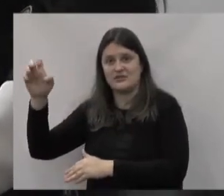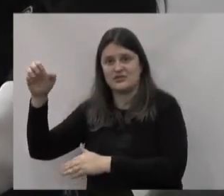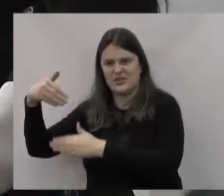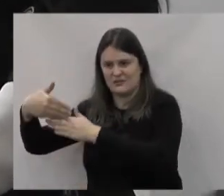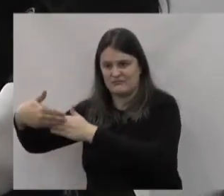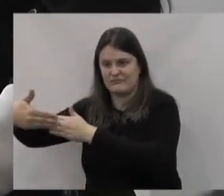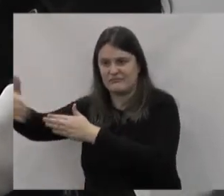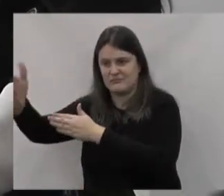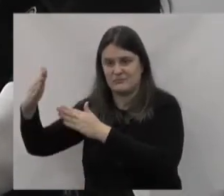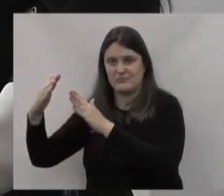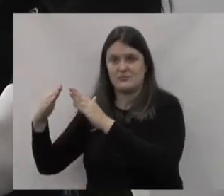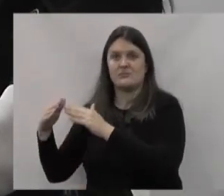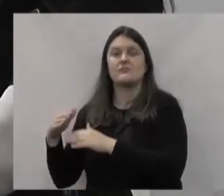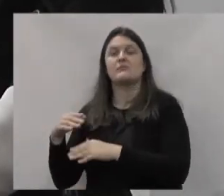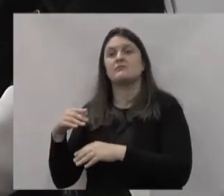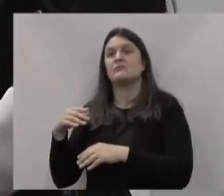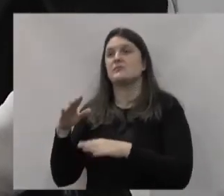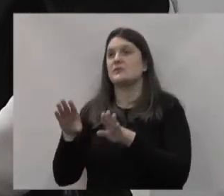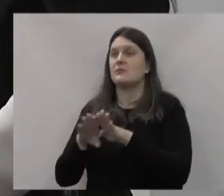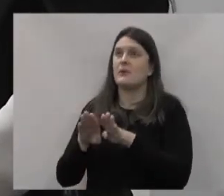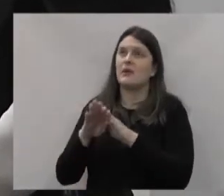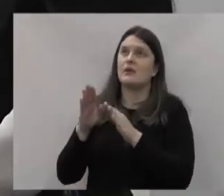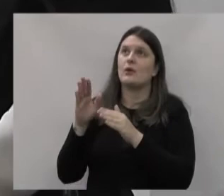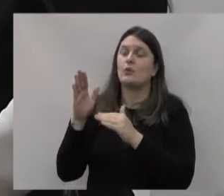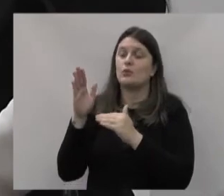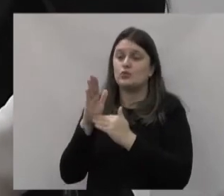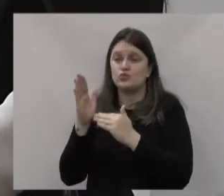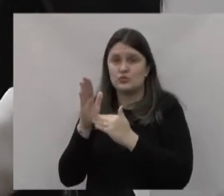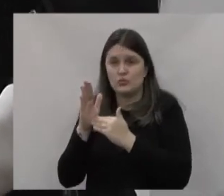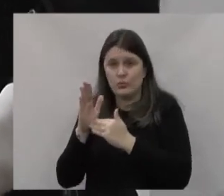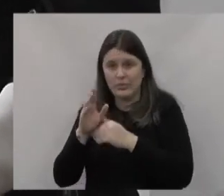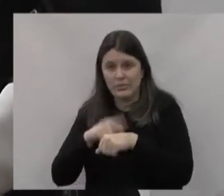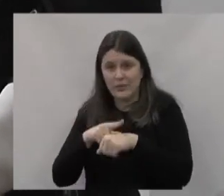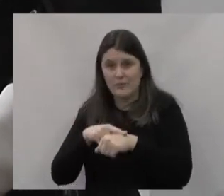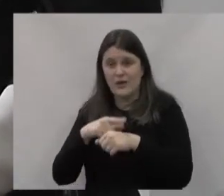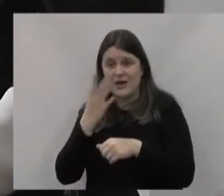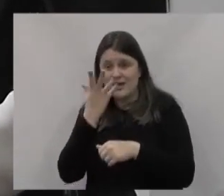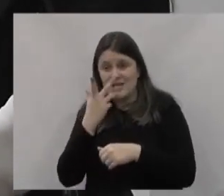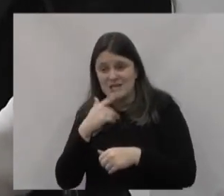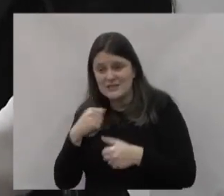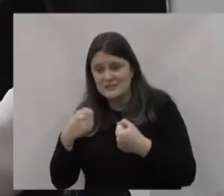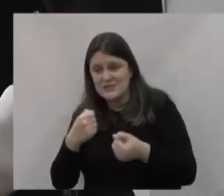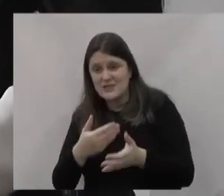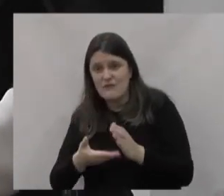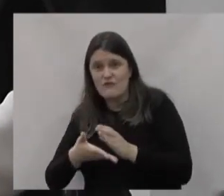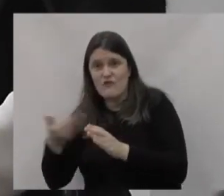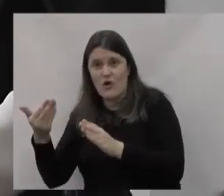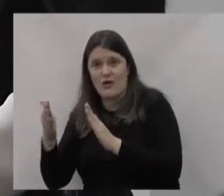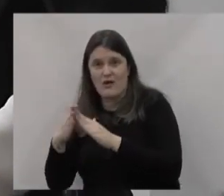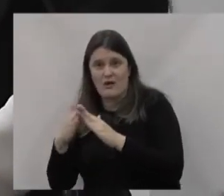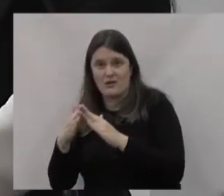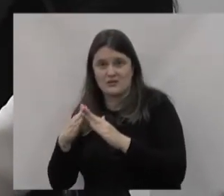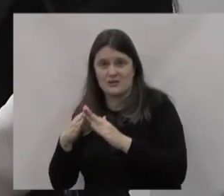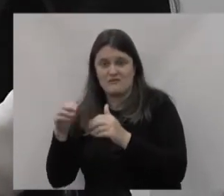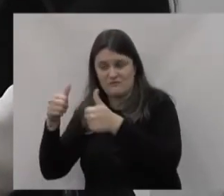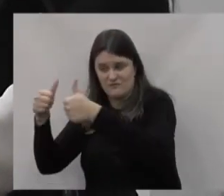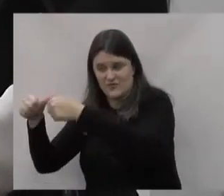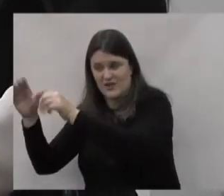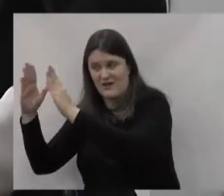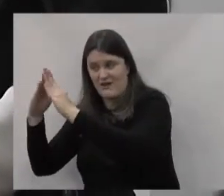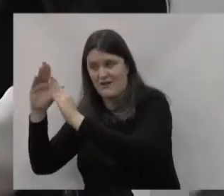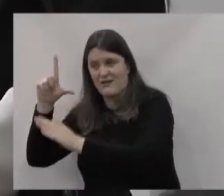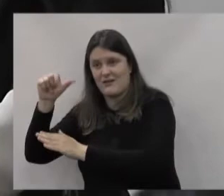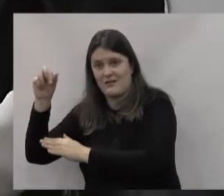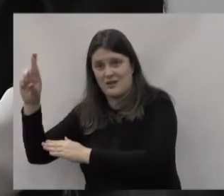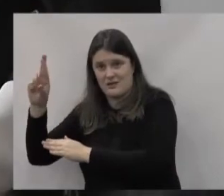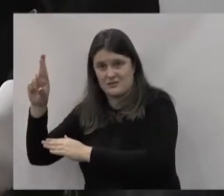forma da infância, que, para nós, é o último momento retirar essa criança da casa, porque senão ela se torna vítima novamente, ela só vai para a casa